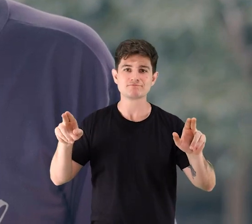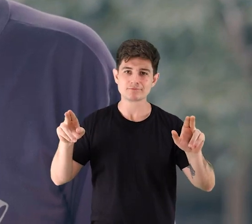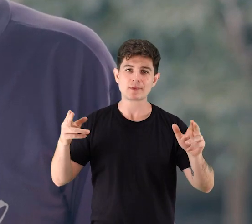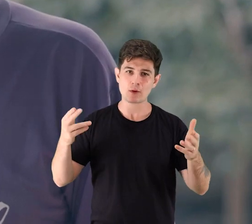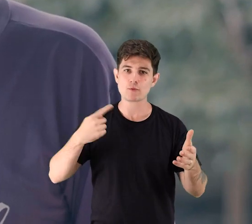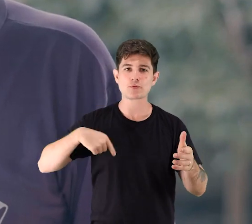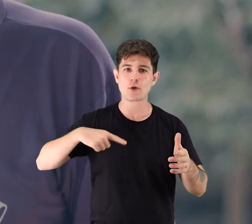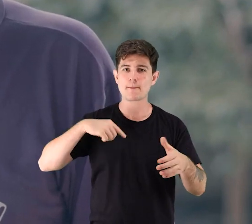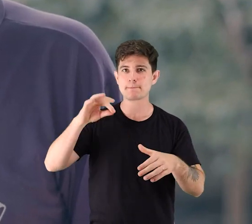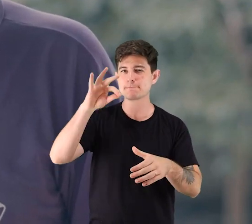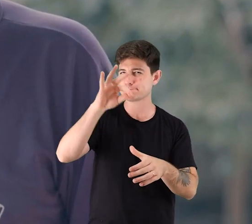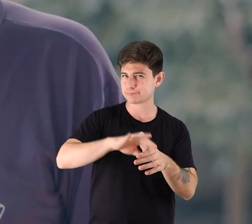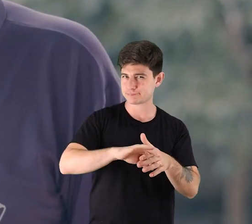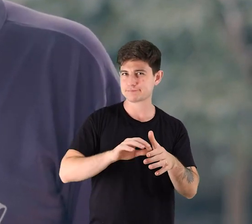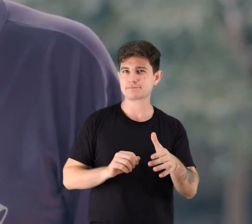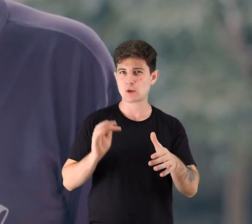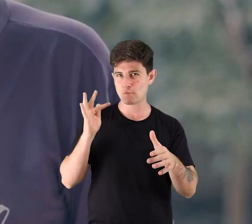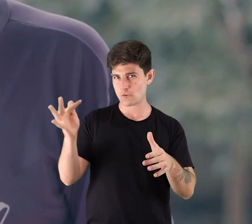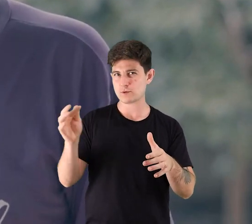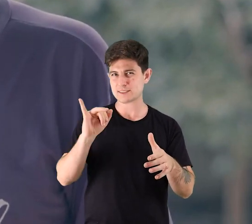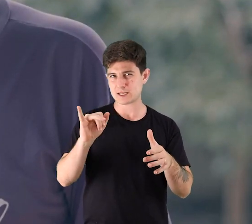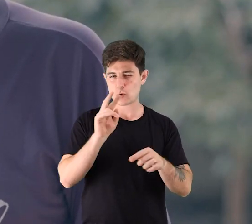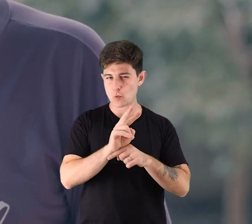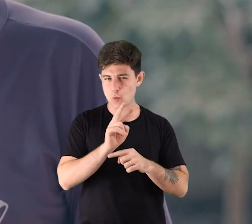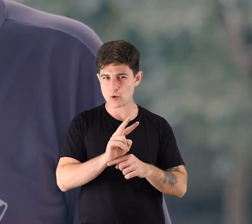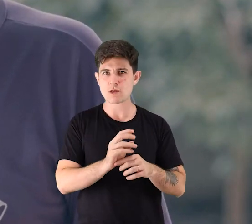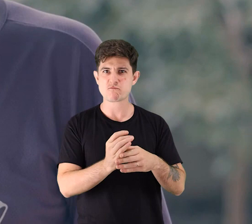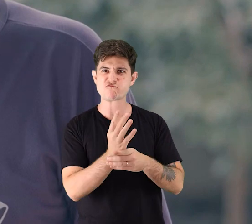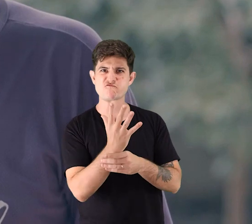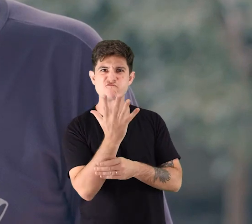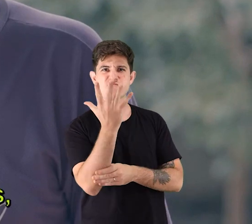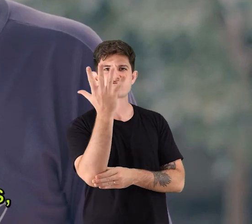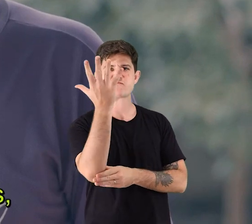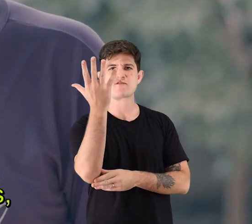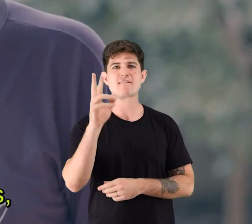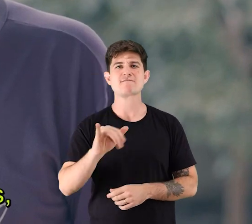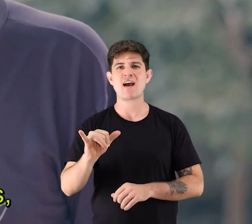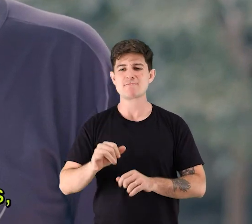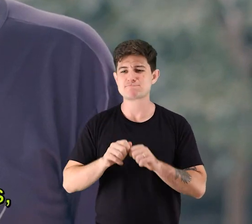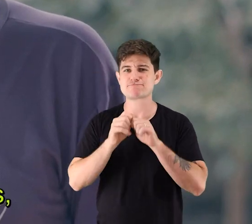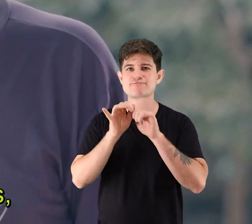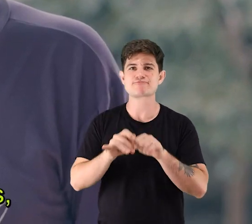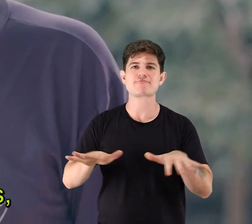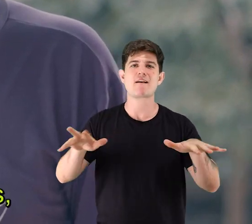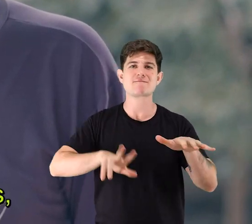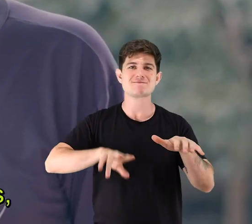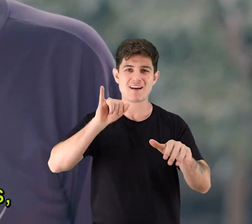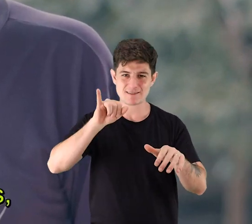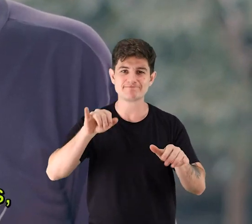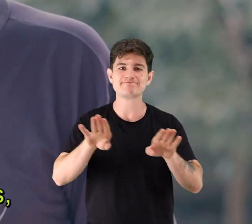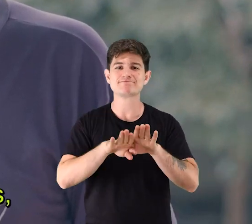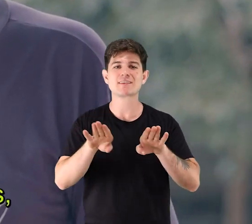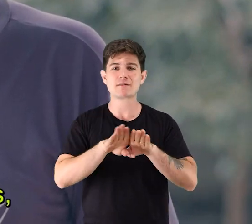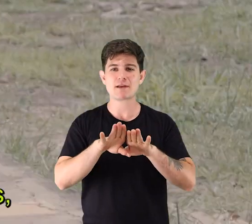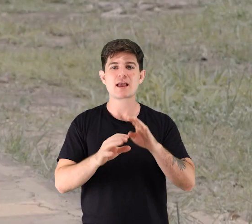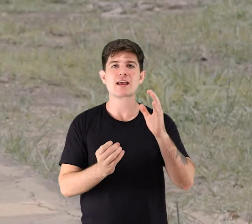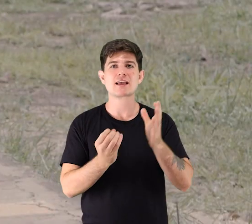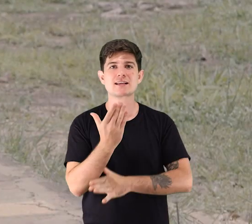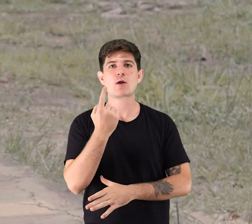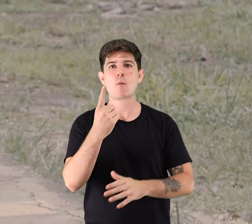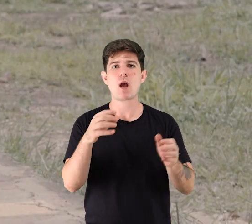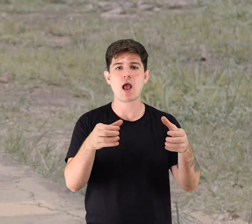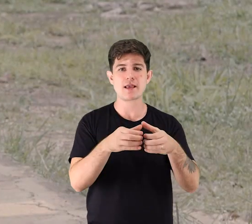possibilidades. E nós deixamos aqui uma semente que, regada, vai crescer e vai gerar bons